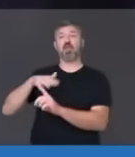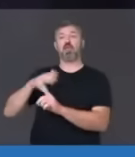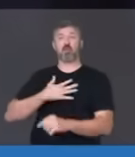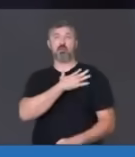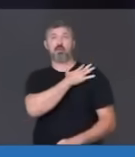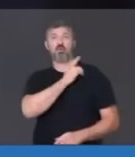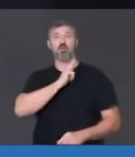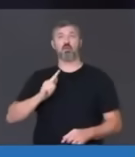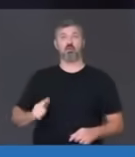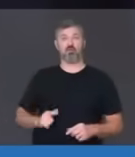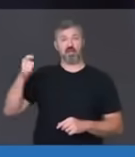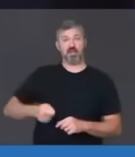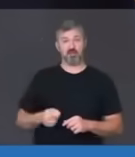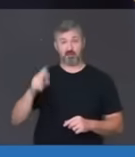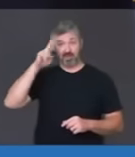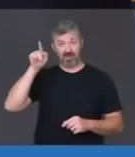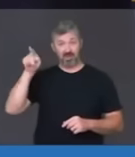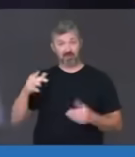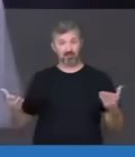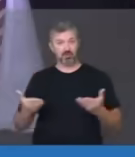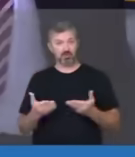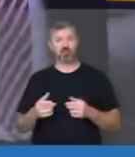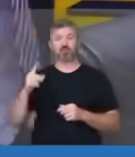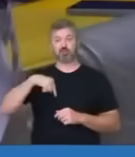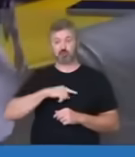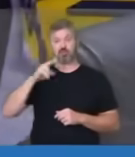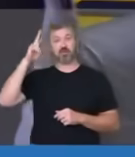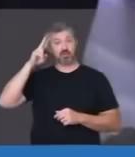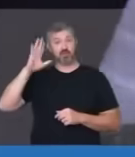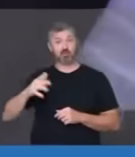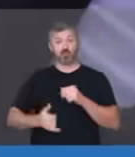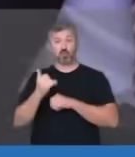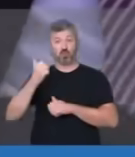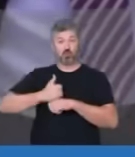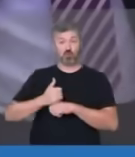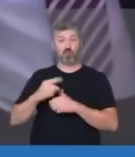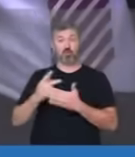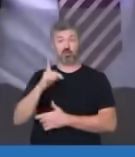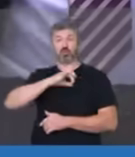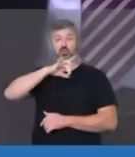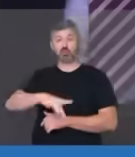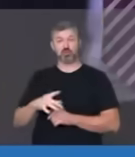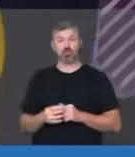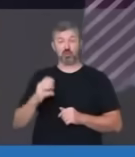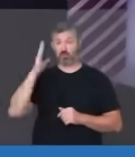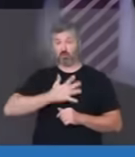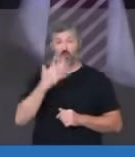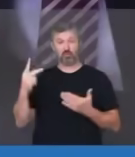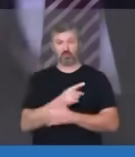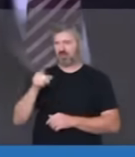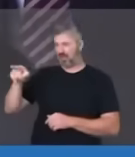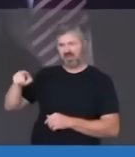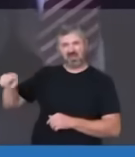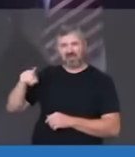militar, fazem loas. E é bom lembrar que hoje nós lembramos o golpe que aconteceu no Chile com toda a sua crueldade. Esses aqui, na